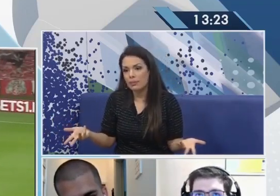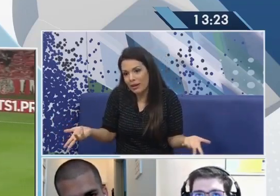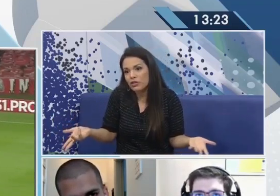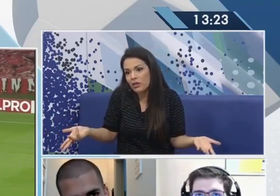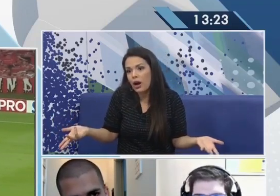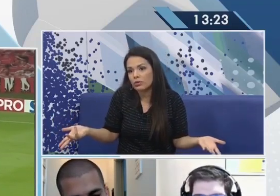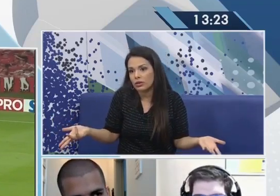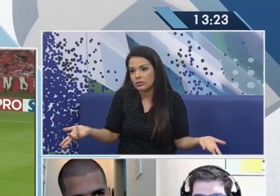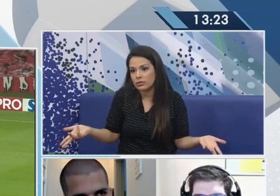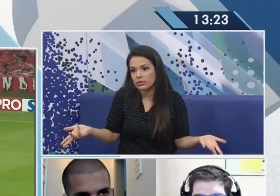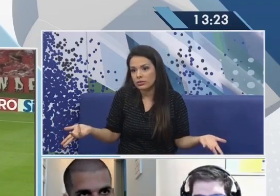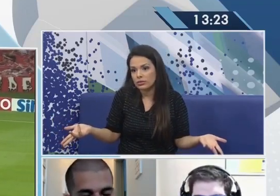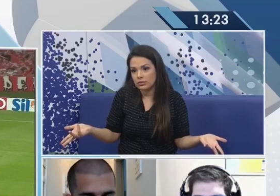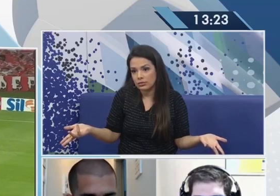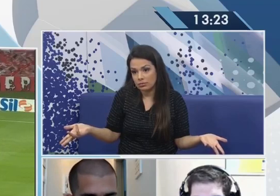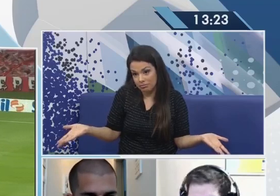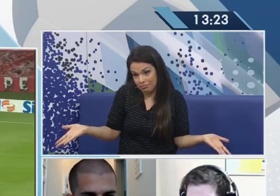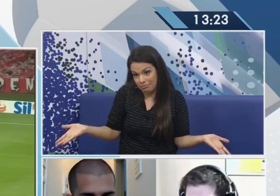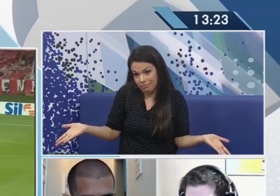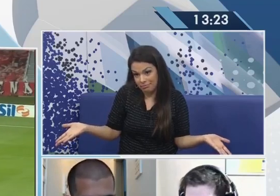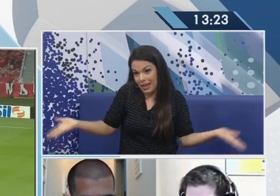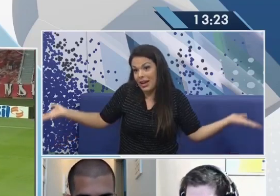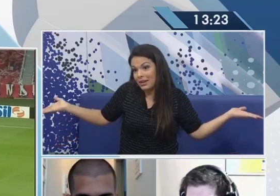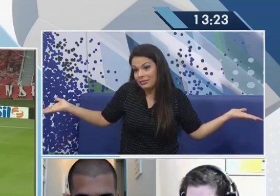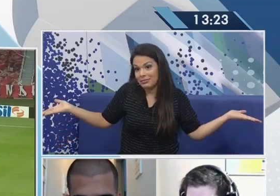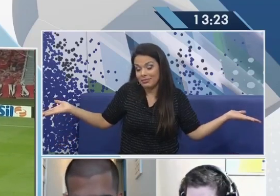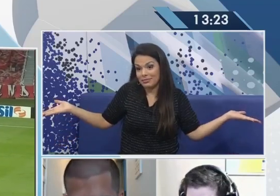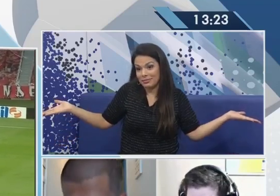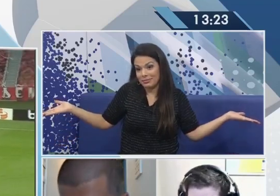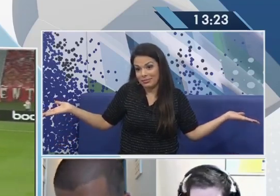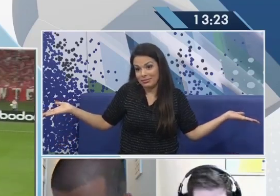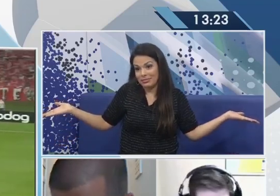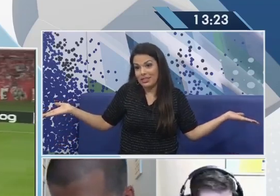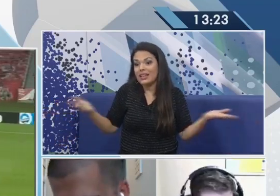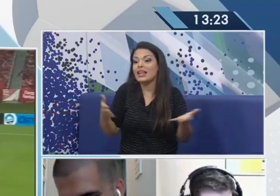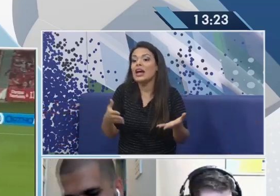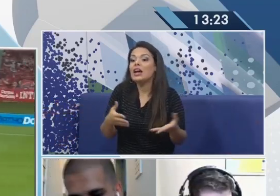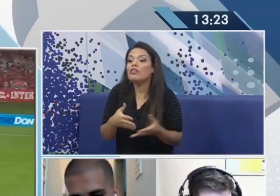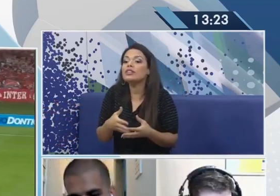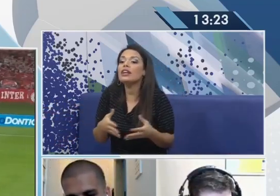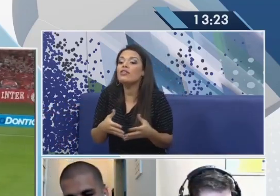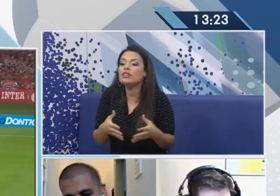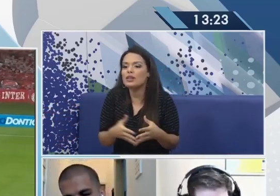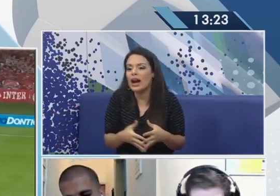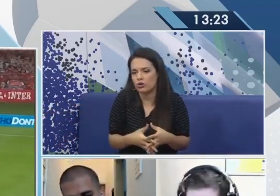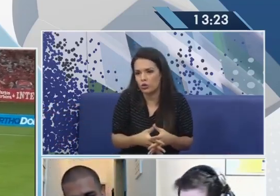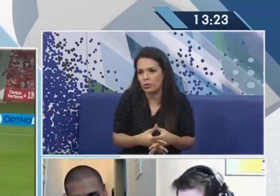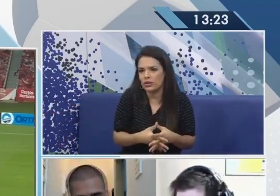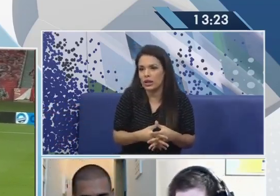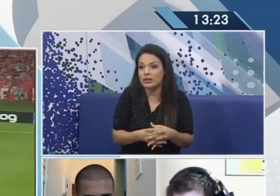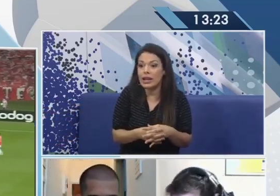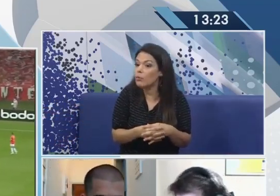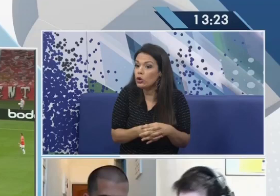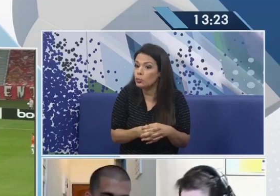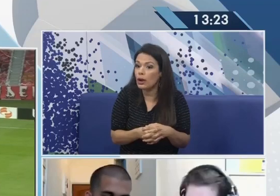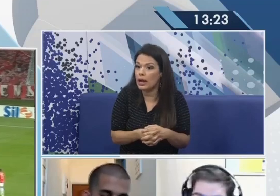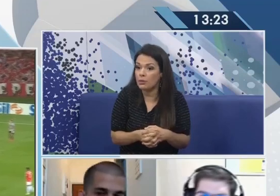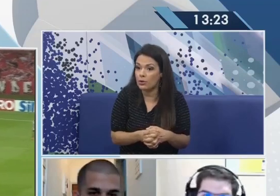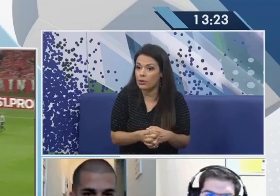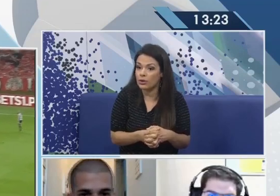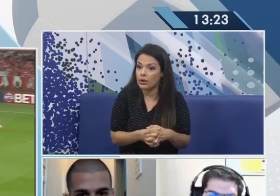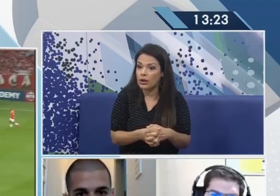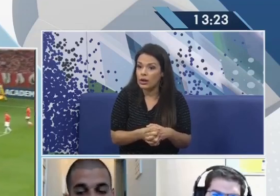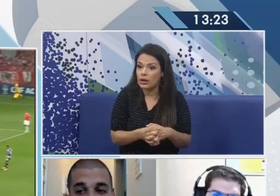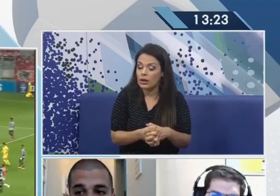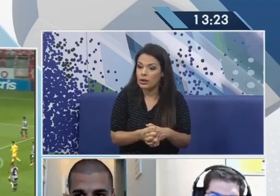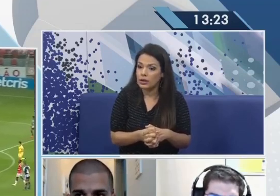Certeza? Você bate a falta. Né? É, cara... Que vocês acham sobre esse lance? Ele é muito